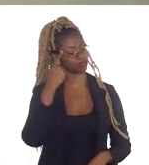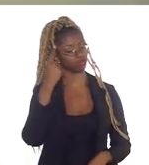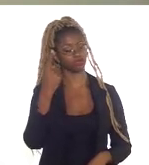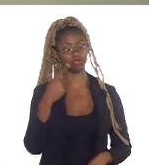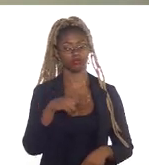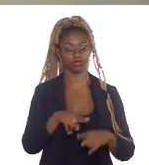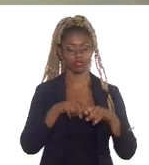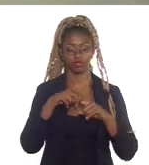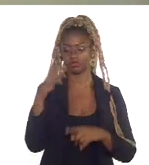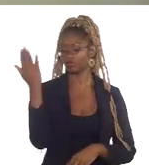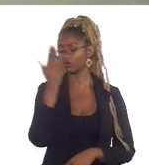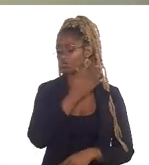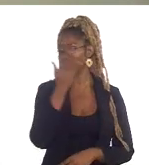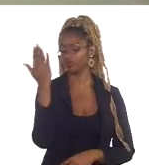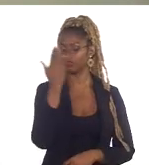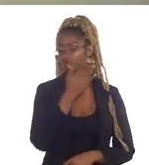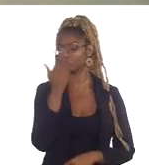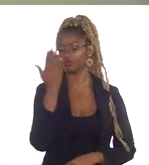vejo